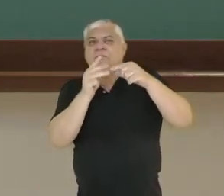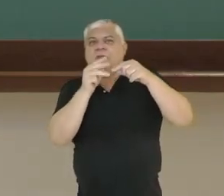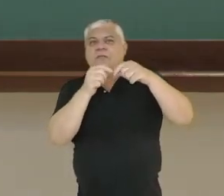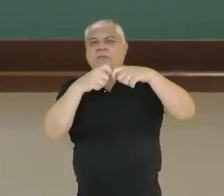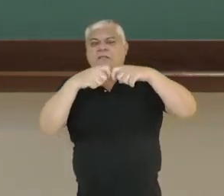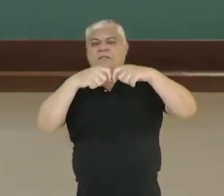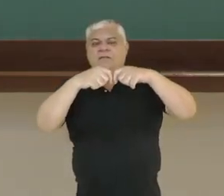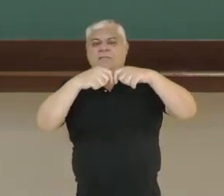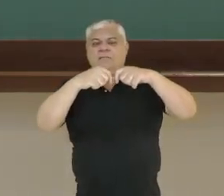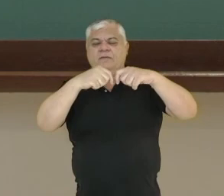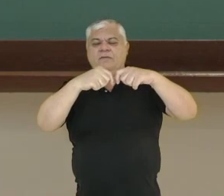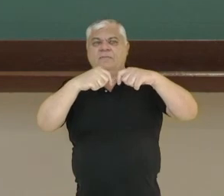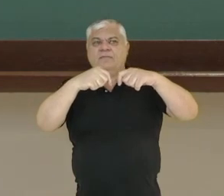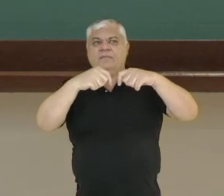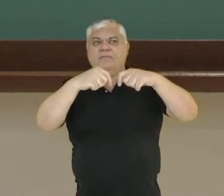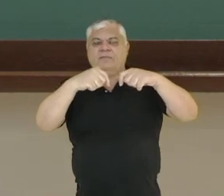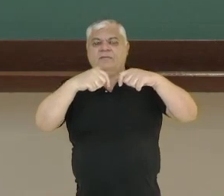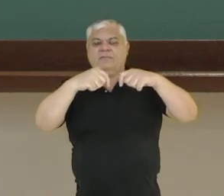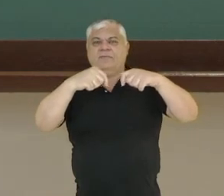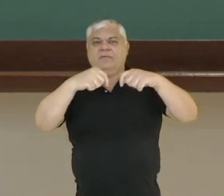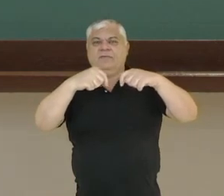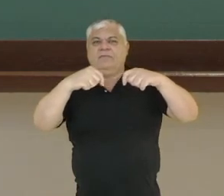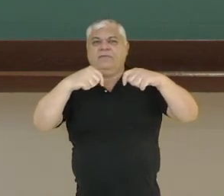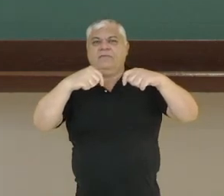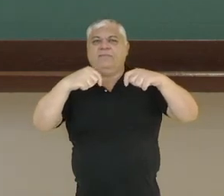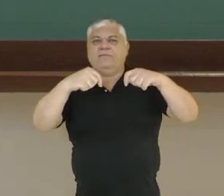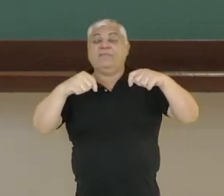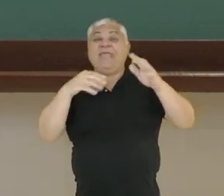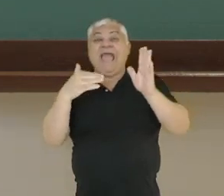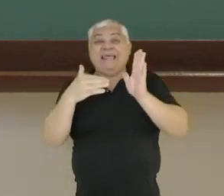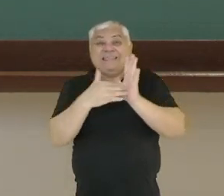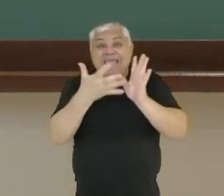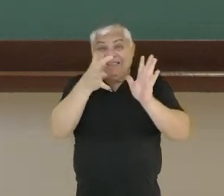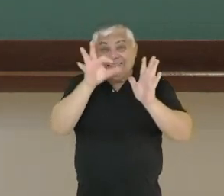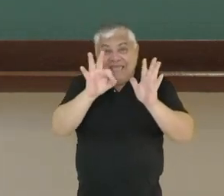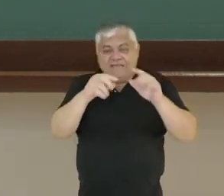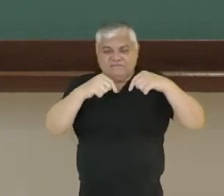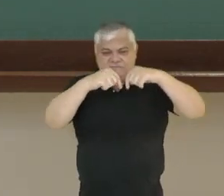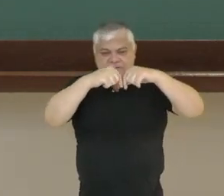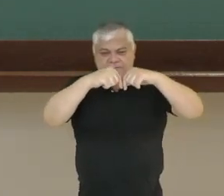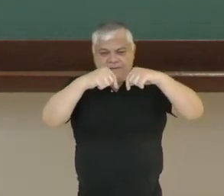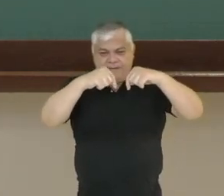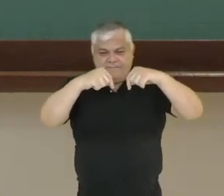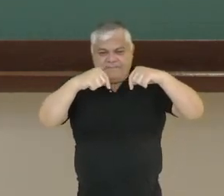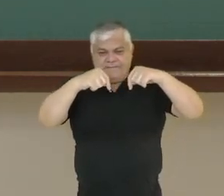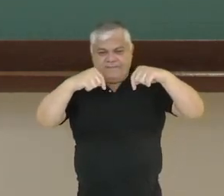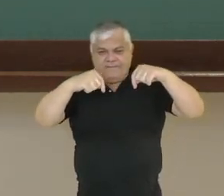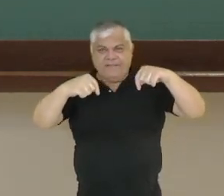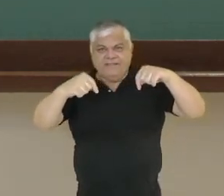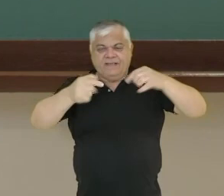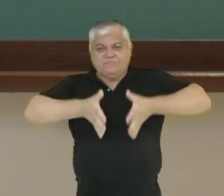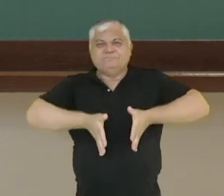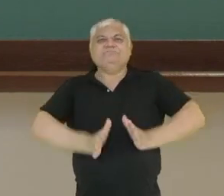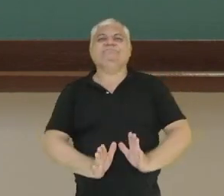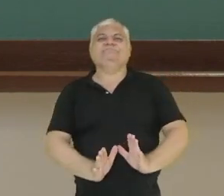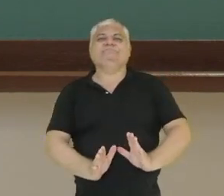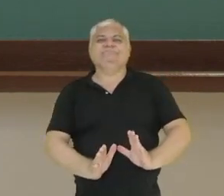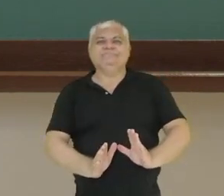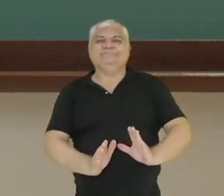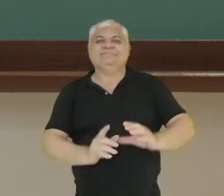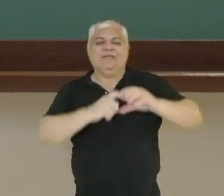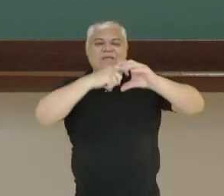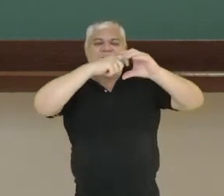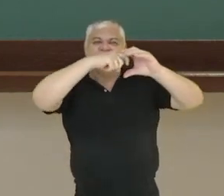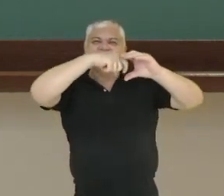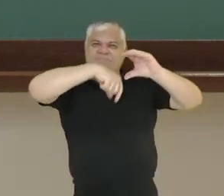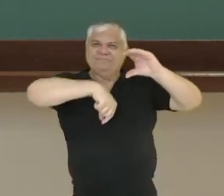são esses números? É o tanto que esse colo do útero abre. Então ele abre para que o bebê consiga passar. É